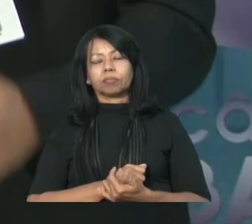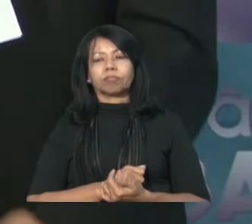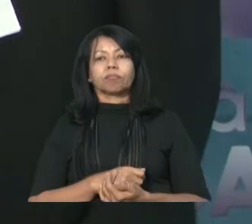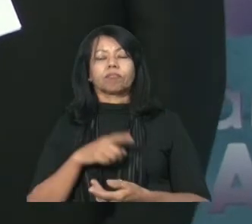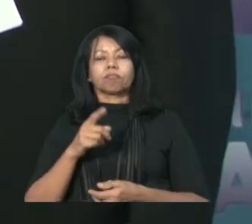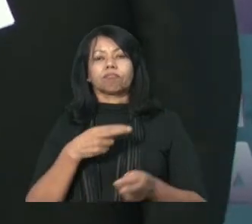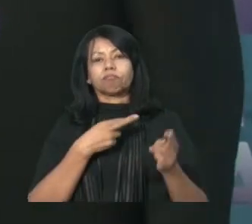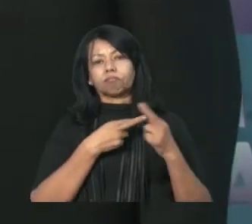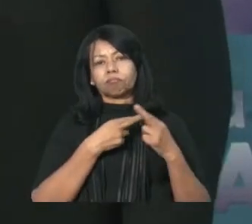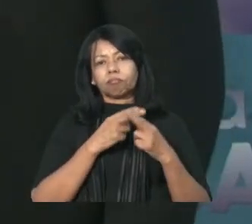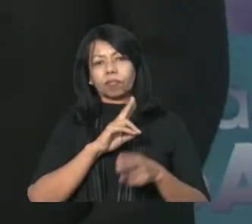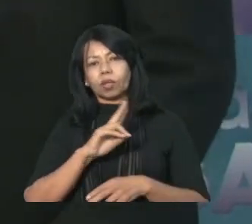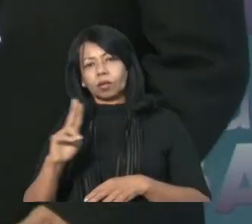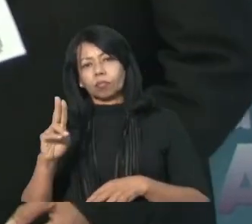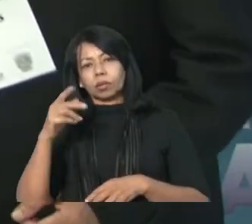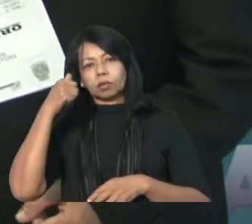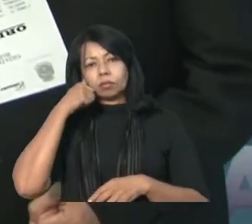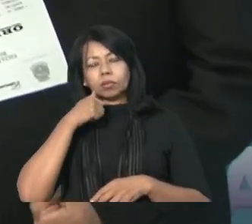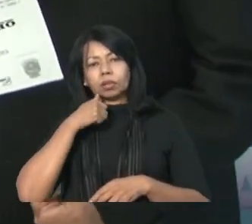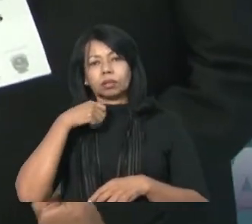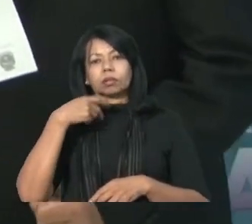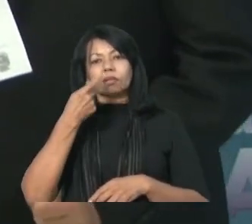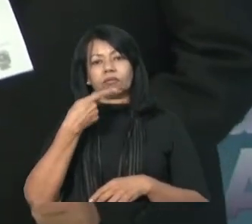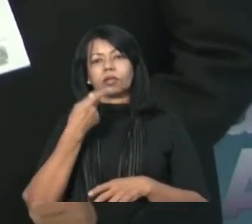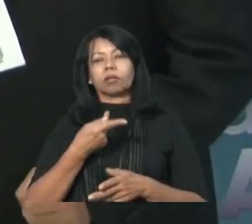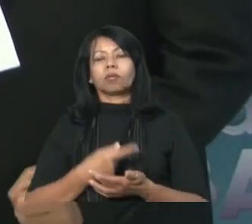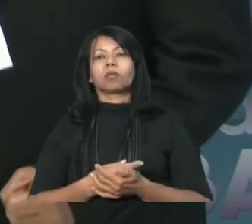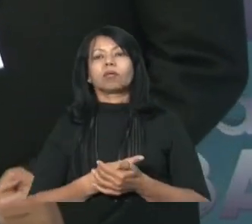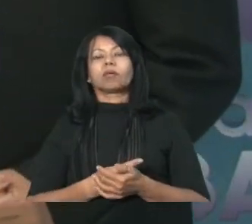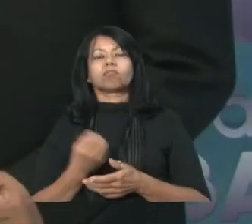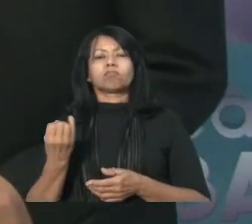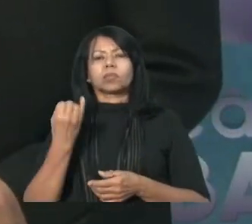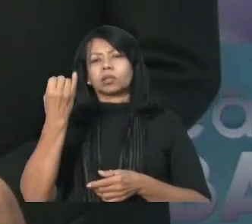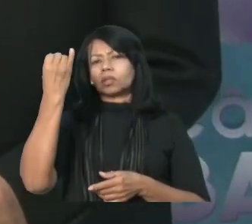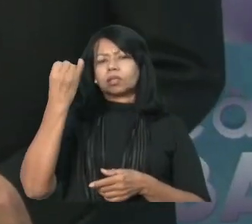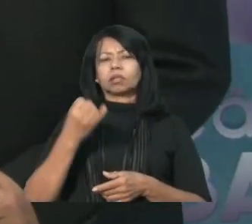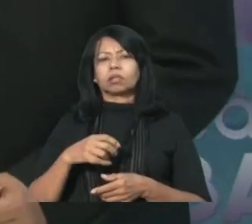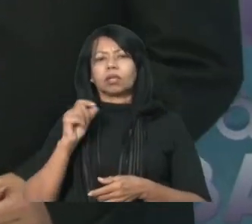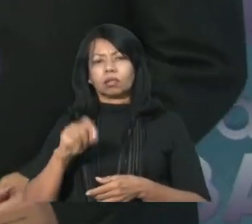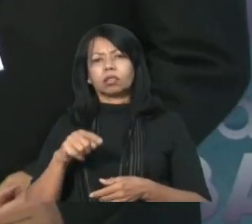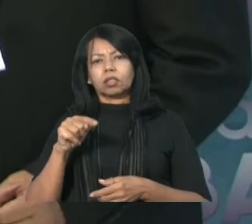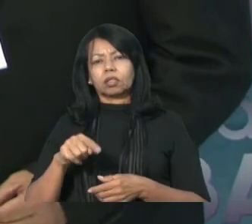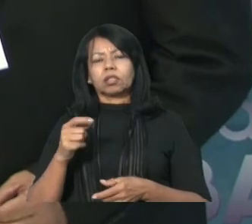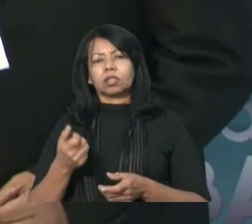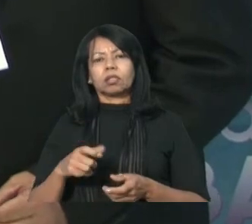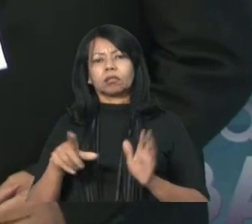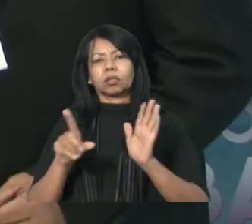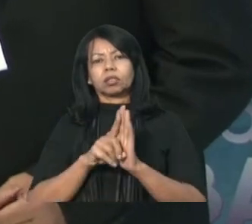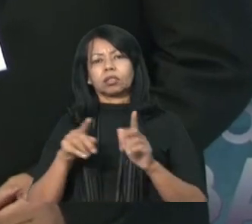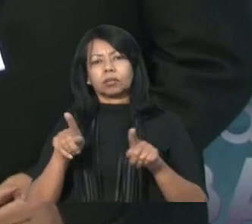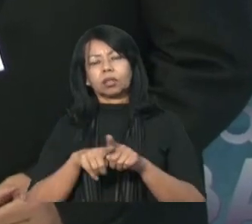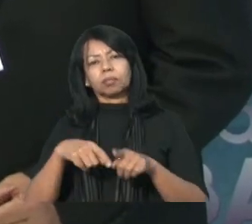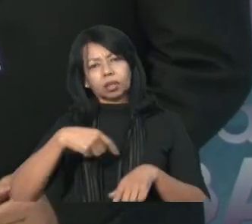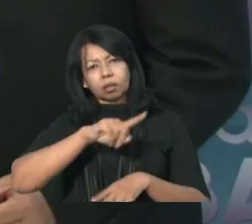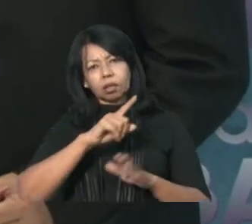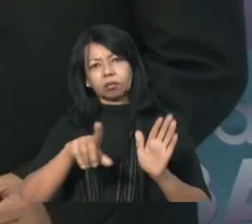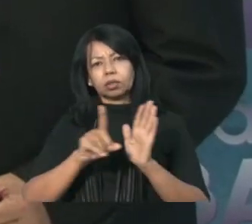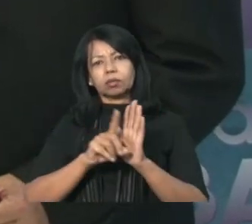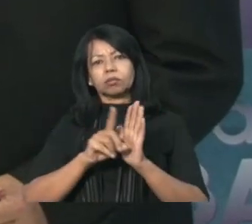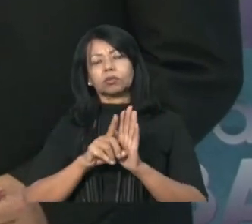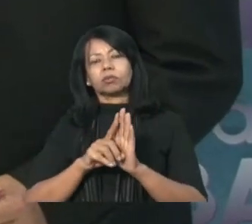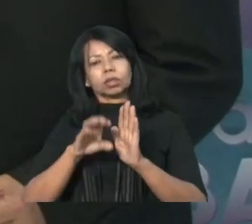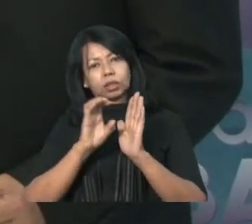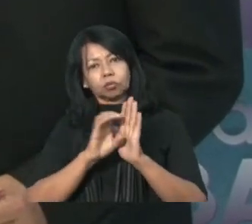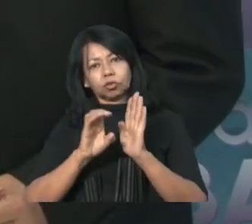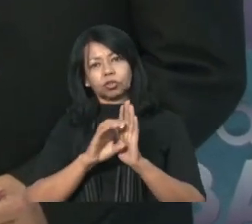competente é seus nomes da qual o senhor se tornam é não se o outro é de suma importância tanto aqui no legislativo como no executivo a